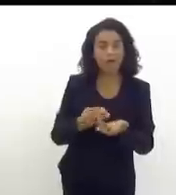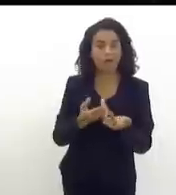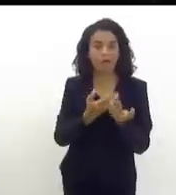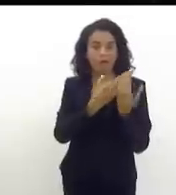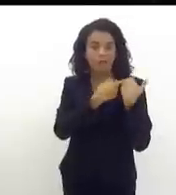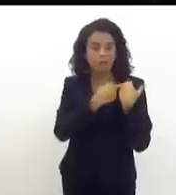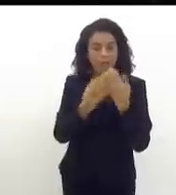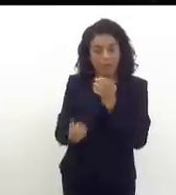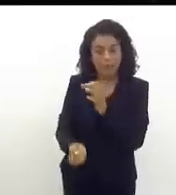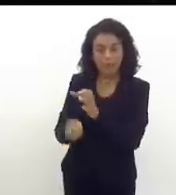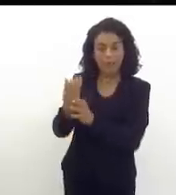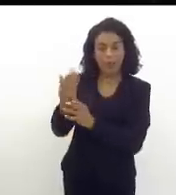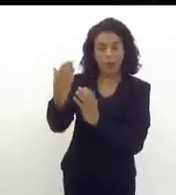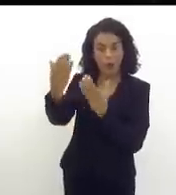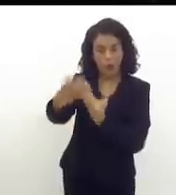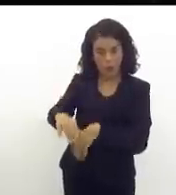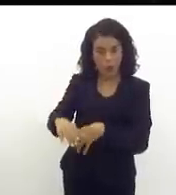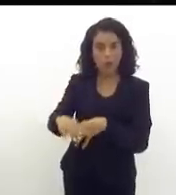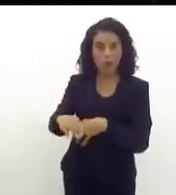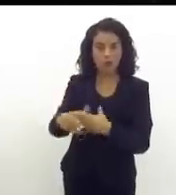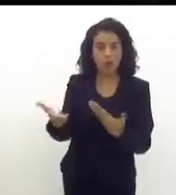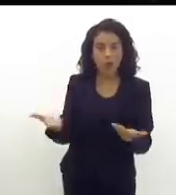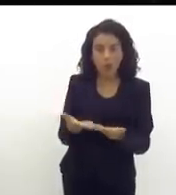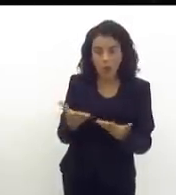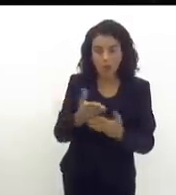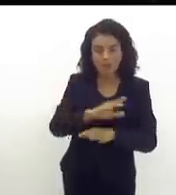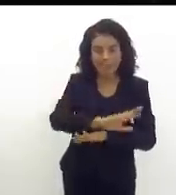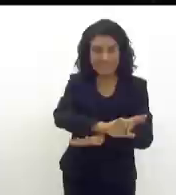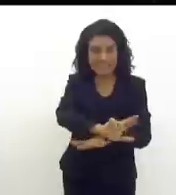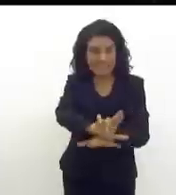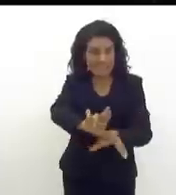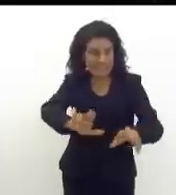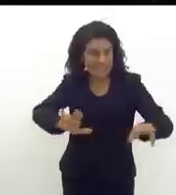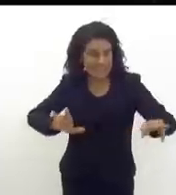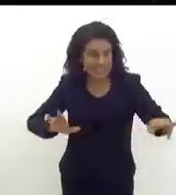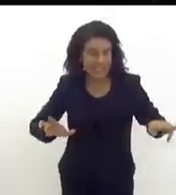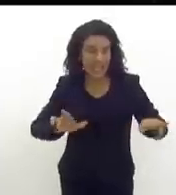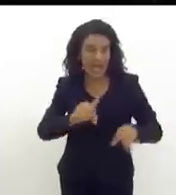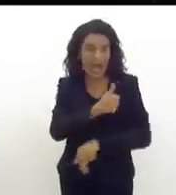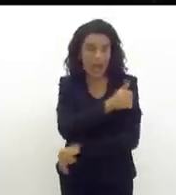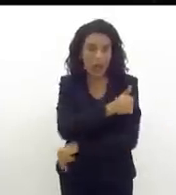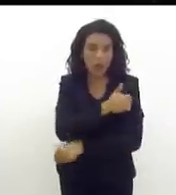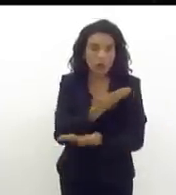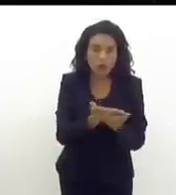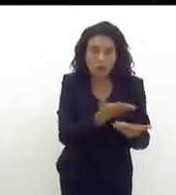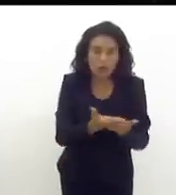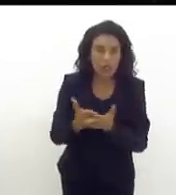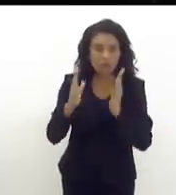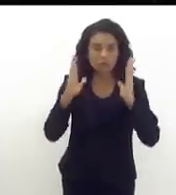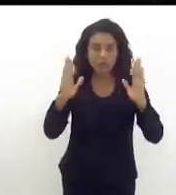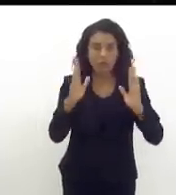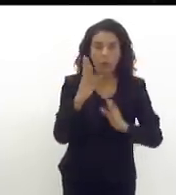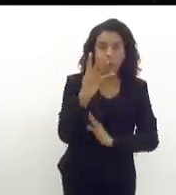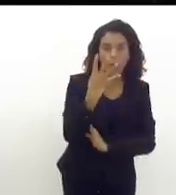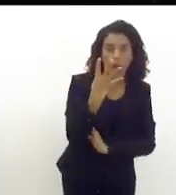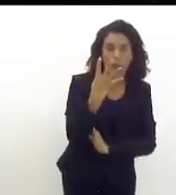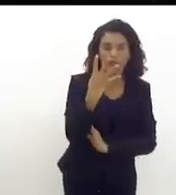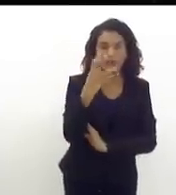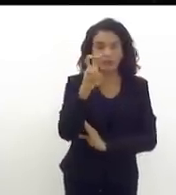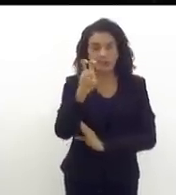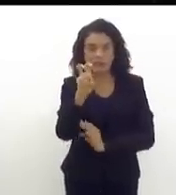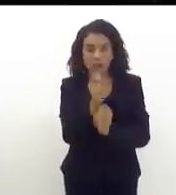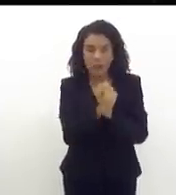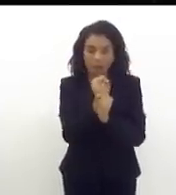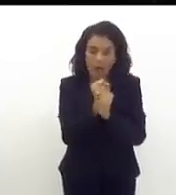público que hoje diversos alunos estudar por quatro cinco anos se